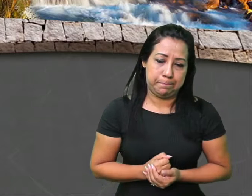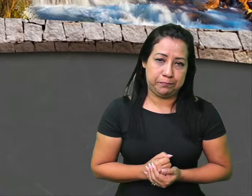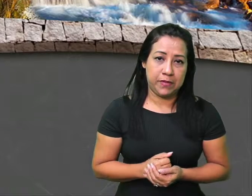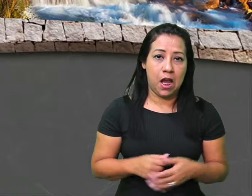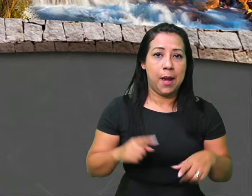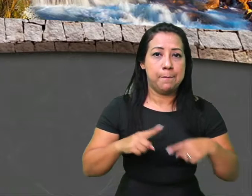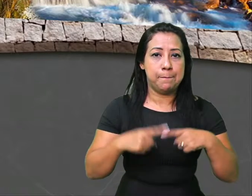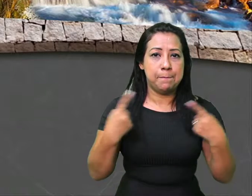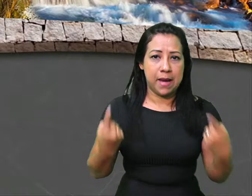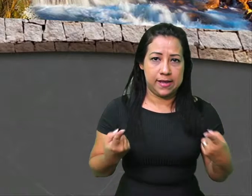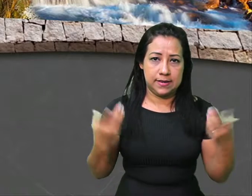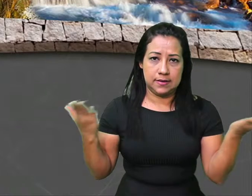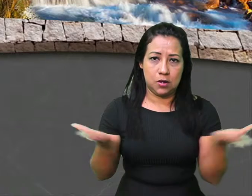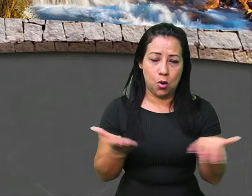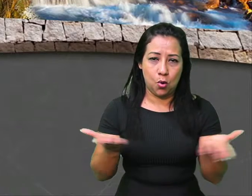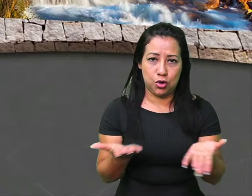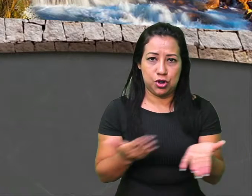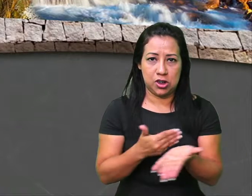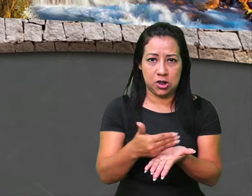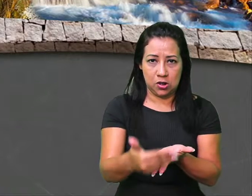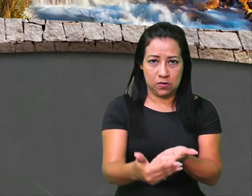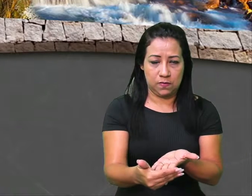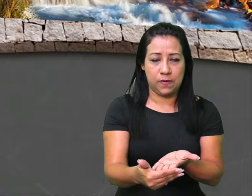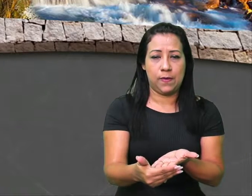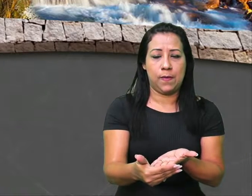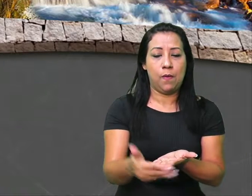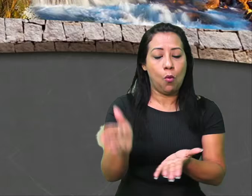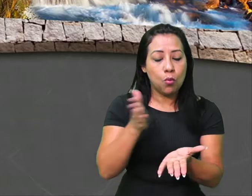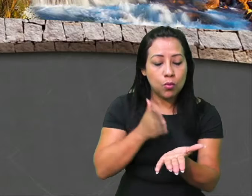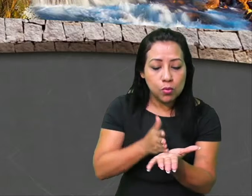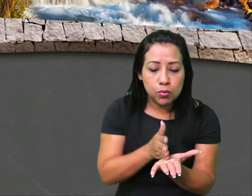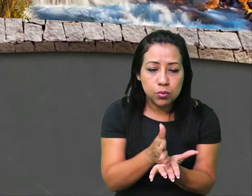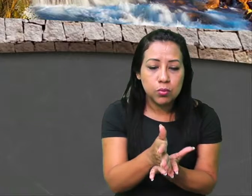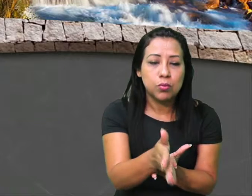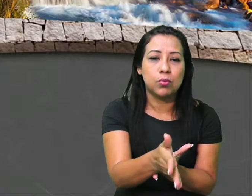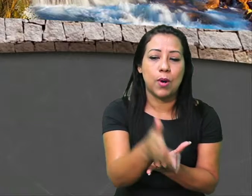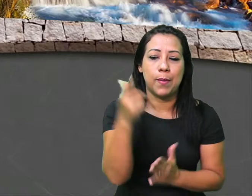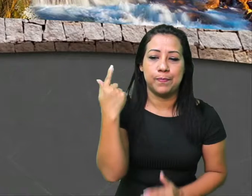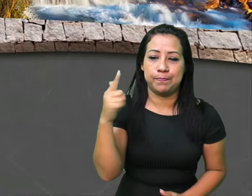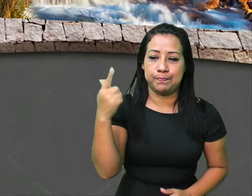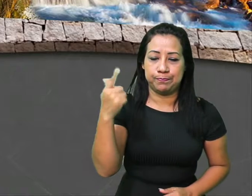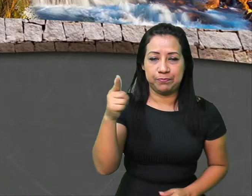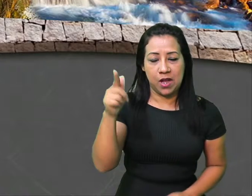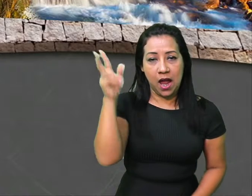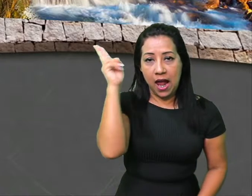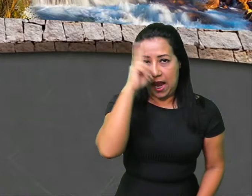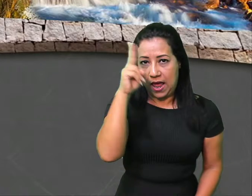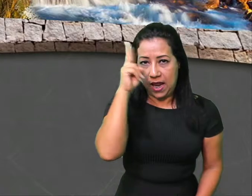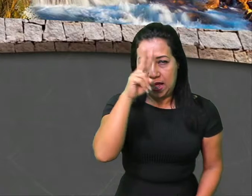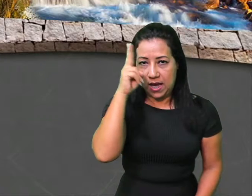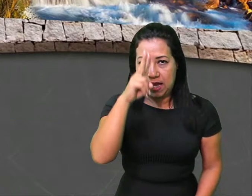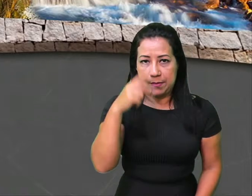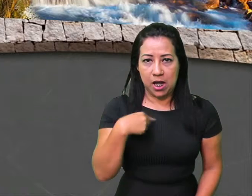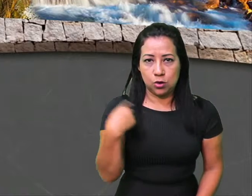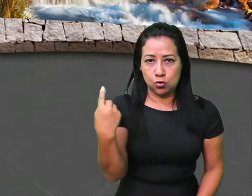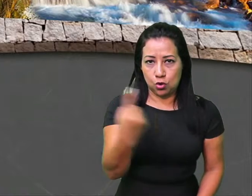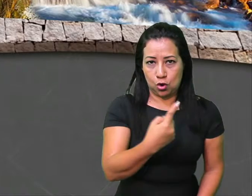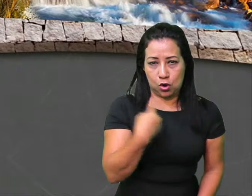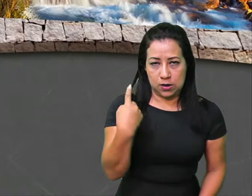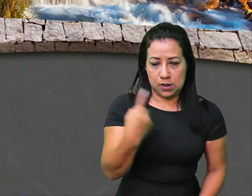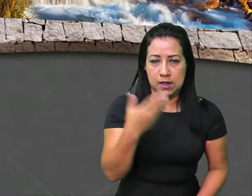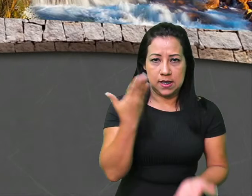nós iremos começar a nossa caminhada pela geografia. Lembrando que as nossas aulas são 40